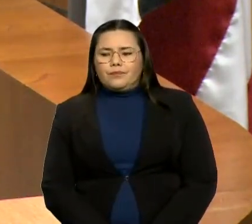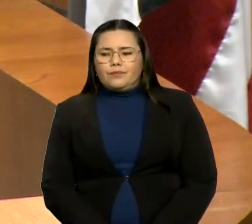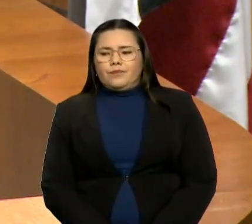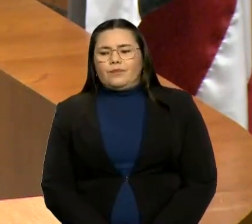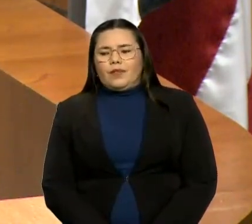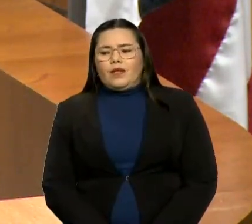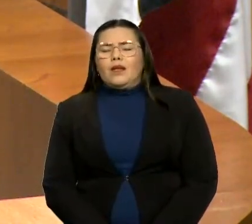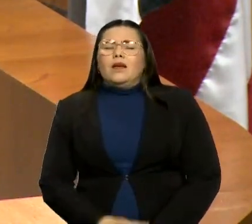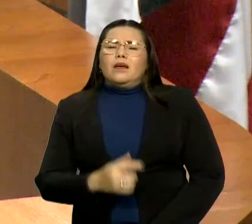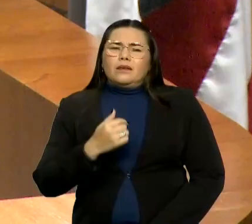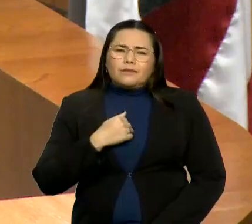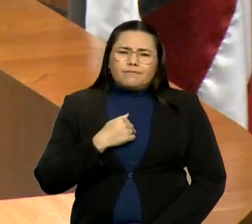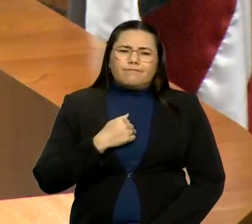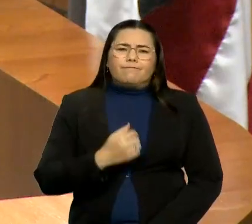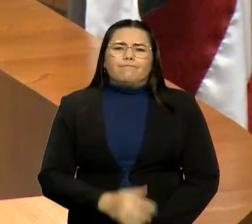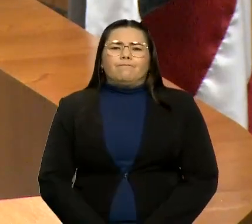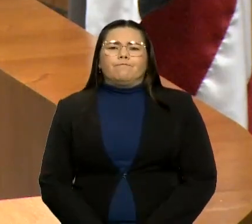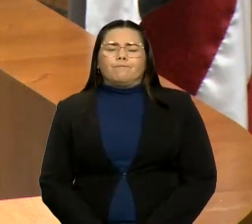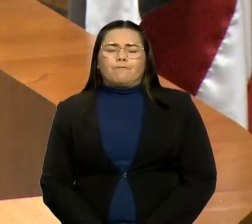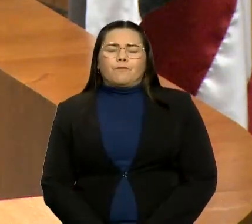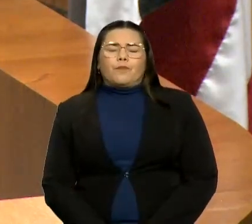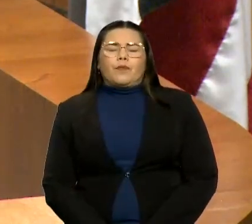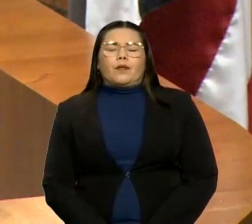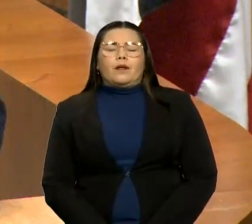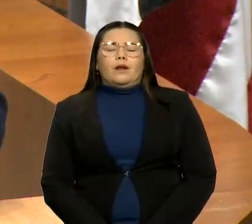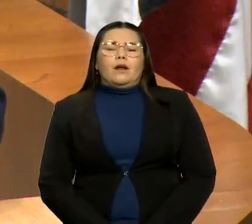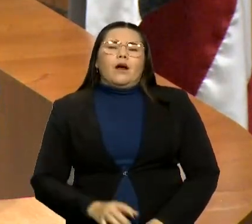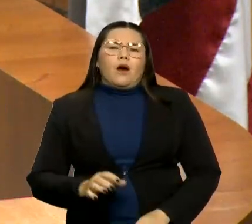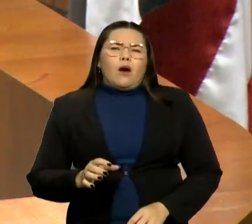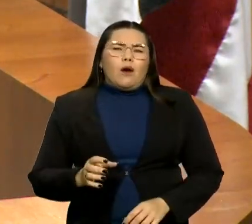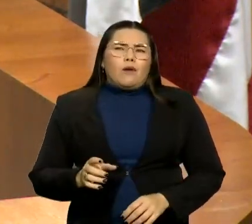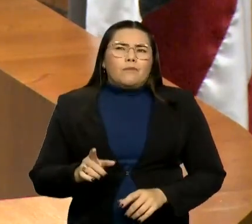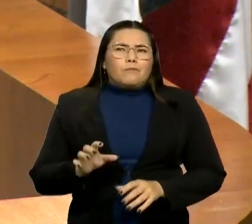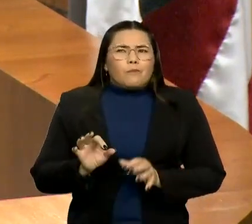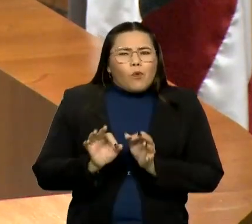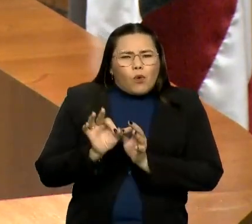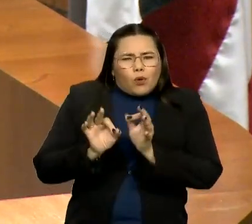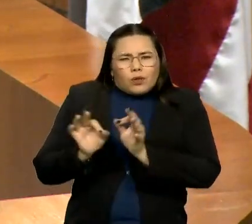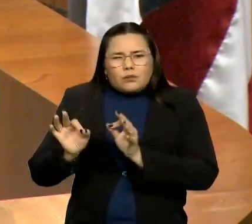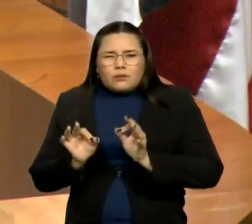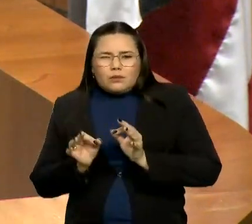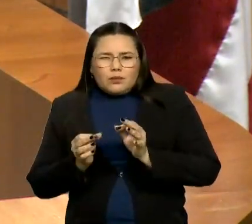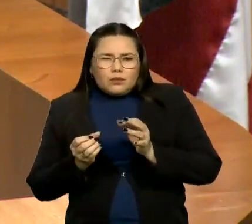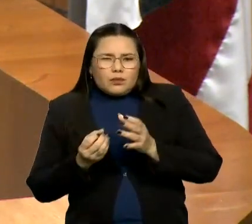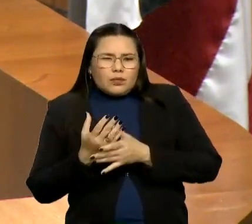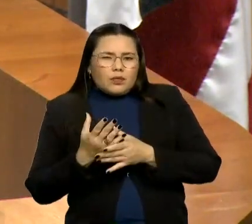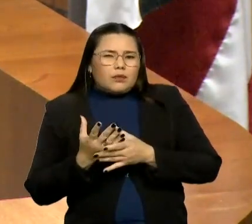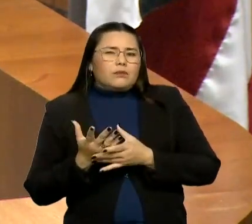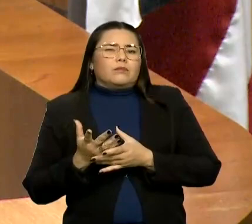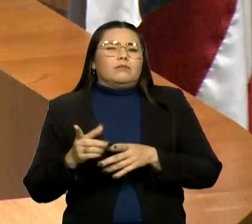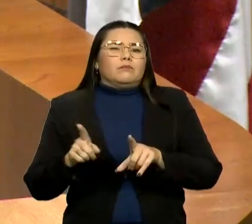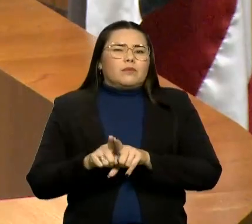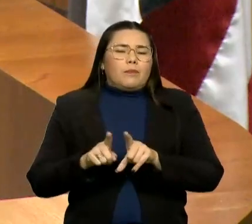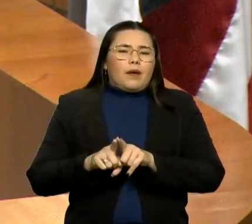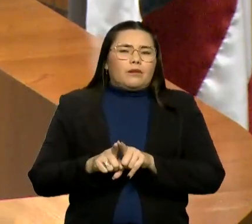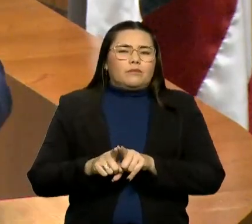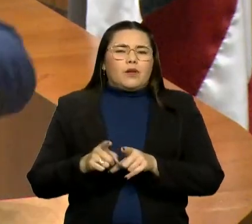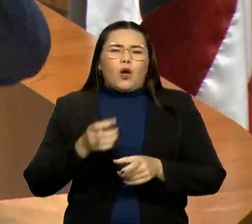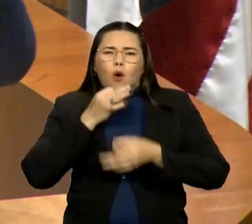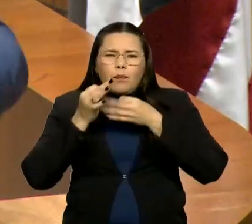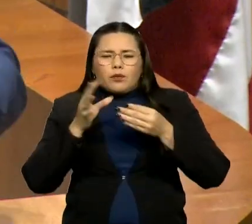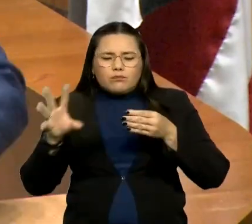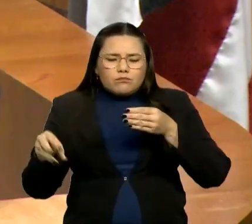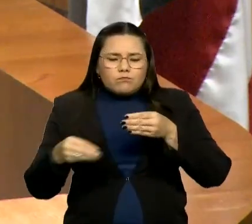algumas emendas para que possamos corrigir algumas distorções e também para que possa contemplar servidores que não foram contemplados